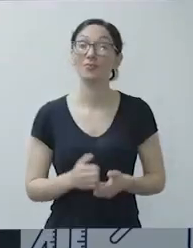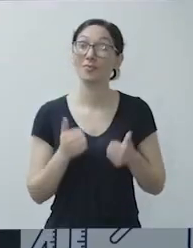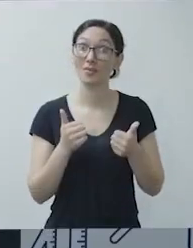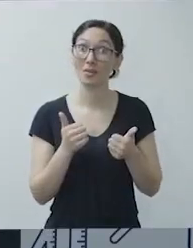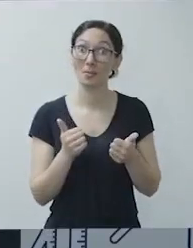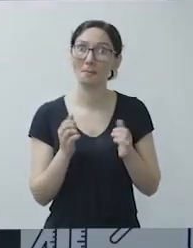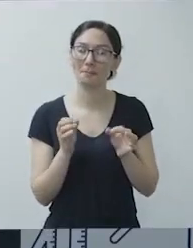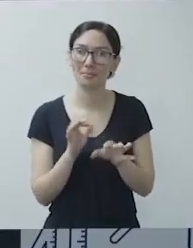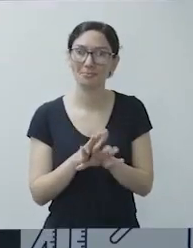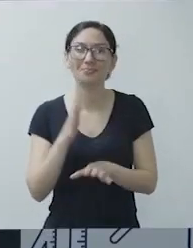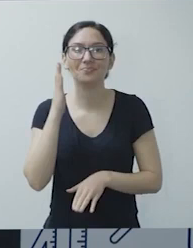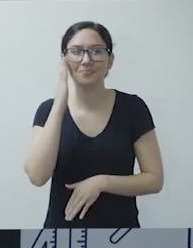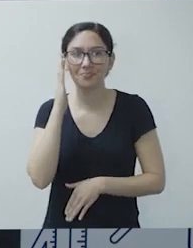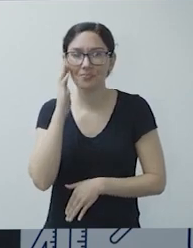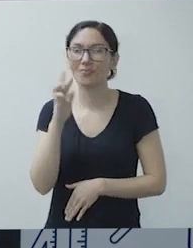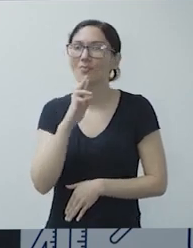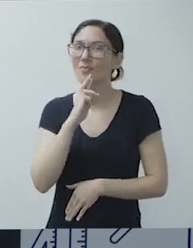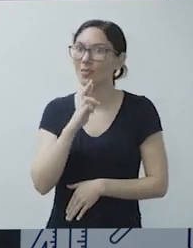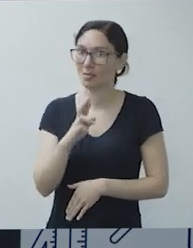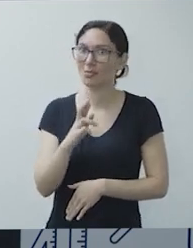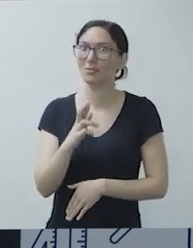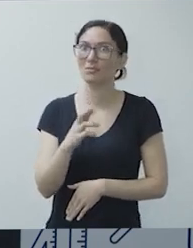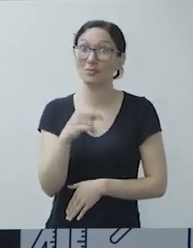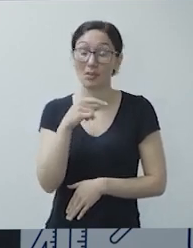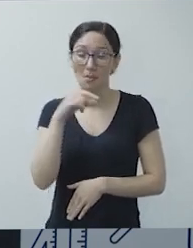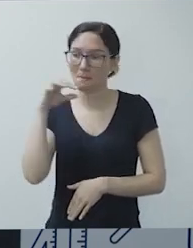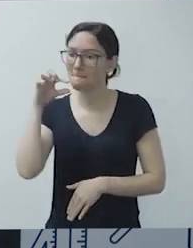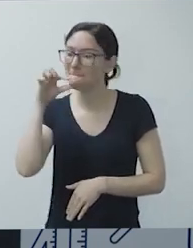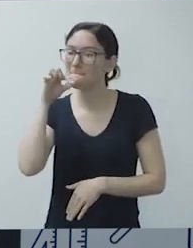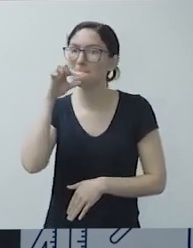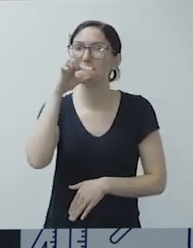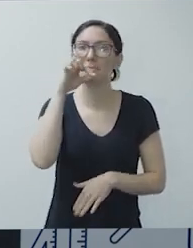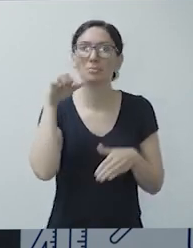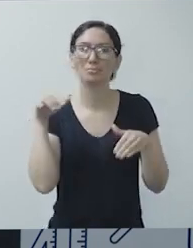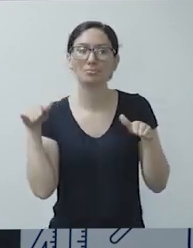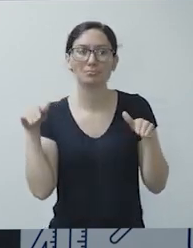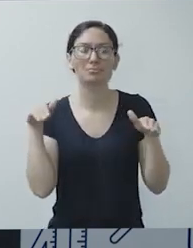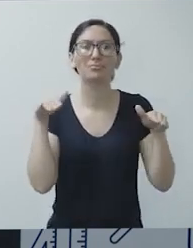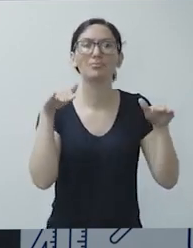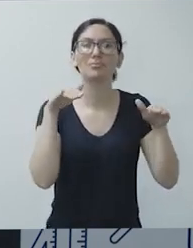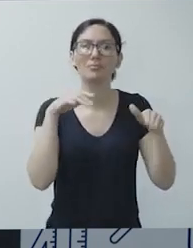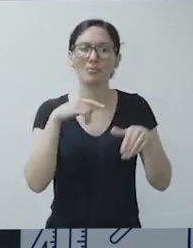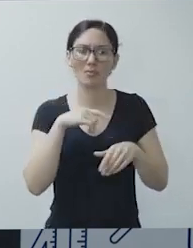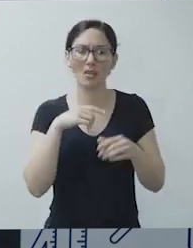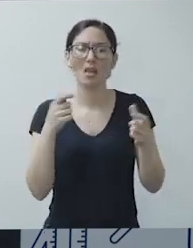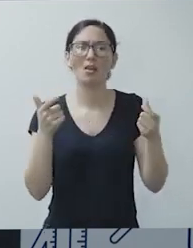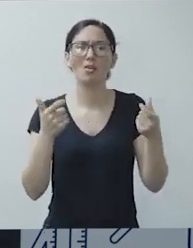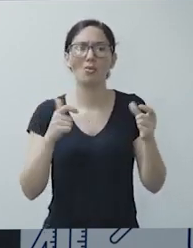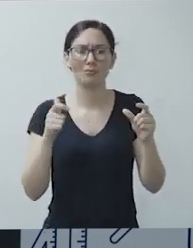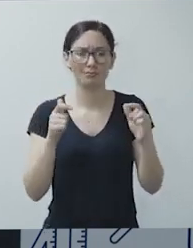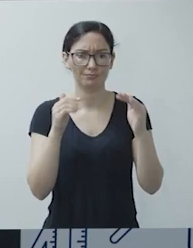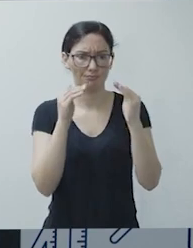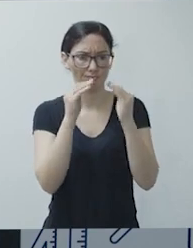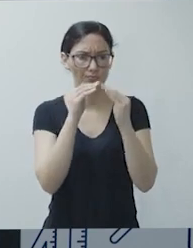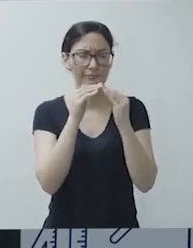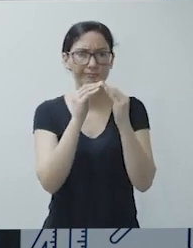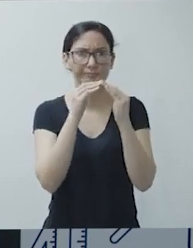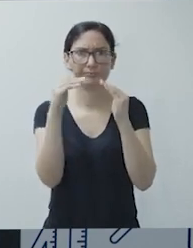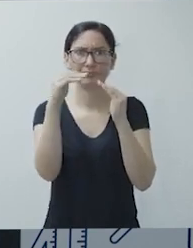Já sabem a resposta? O nosso passarinho Bem-te-vi, ele está em cima da casinha